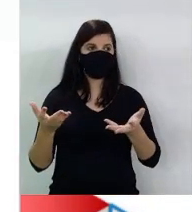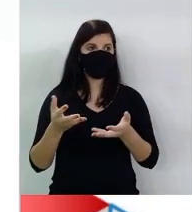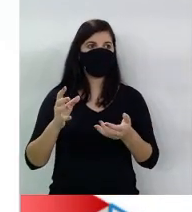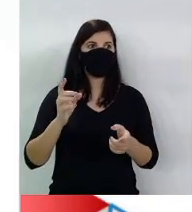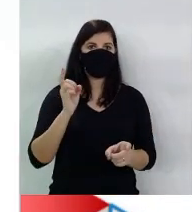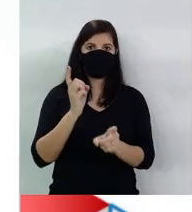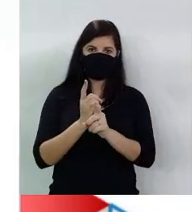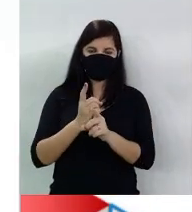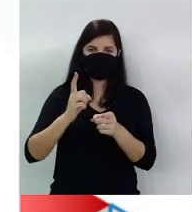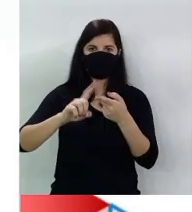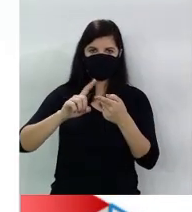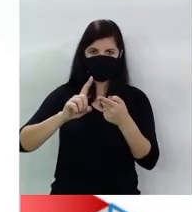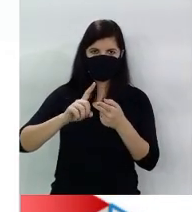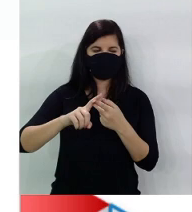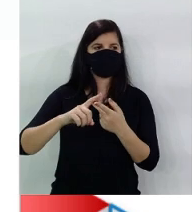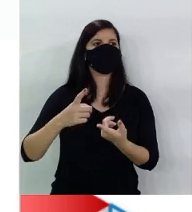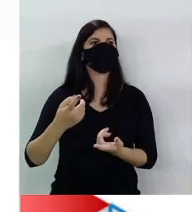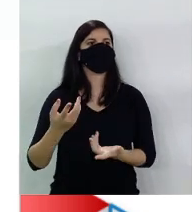também há